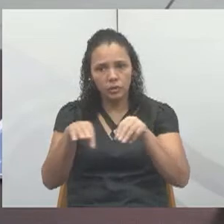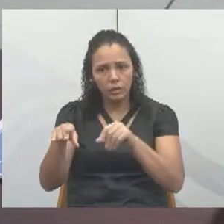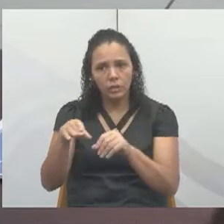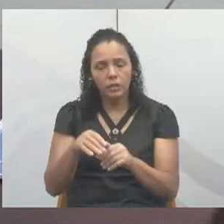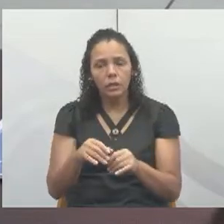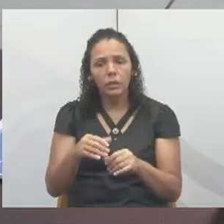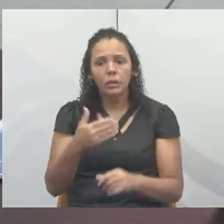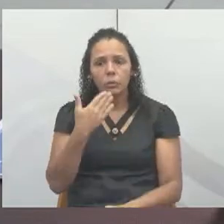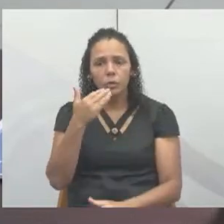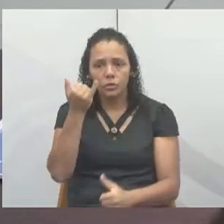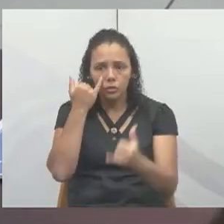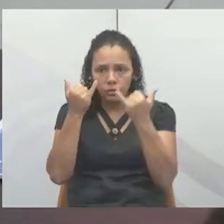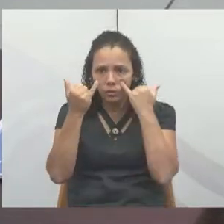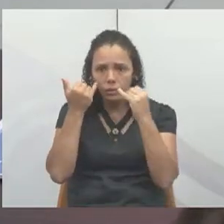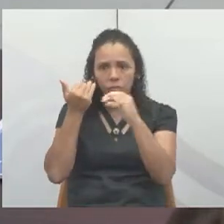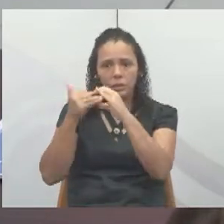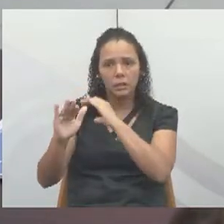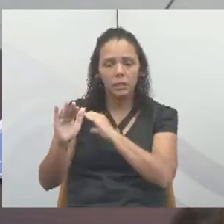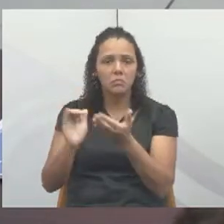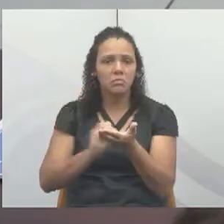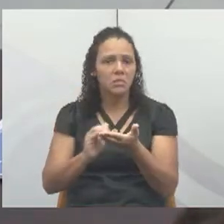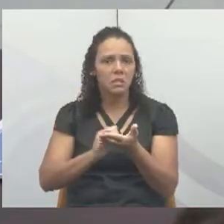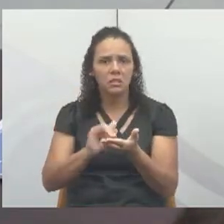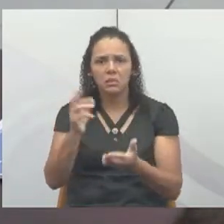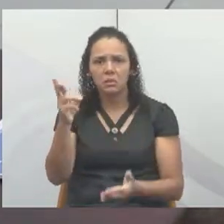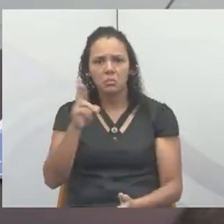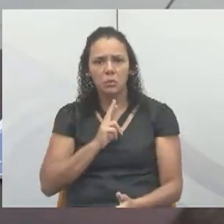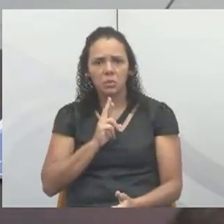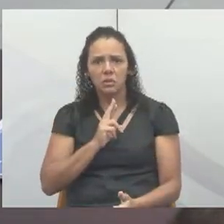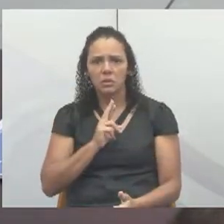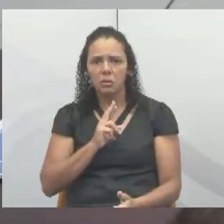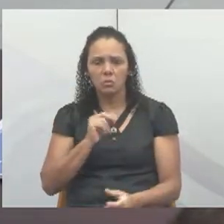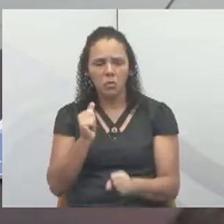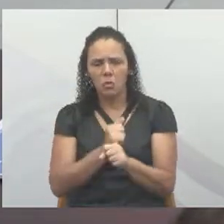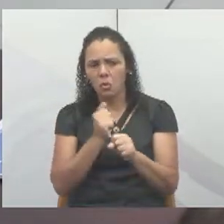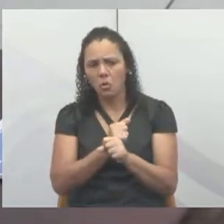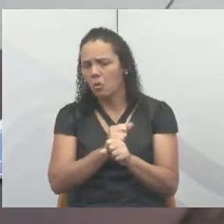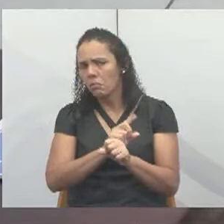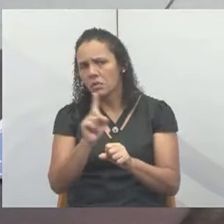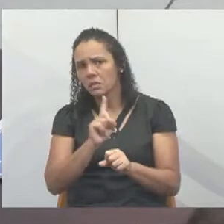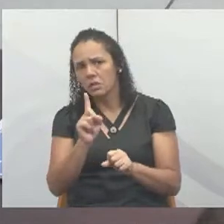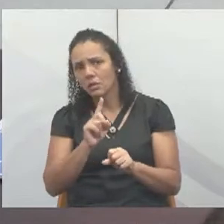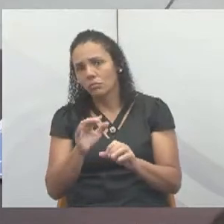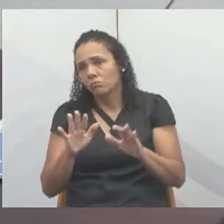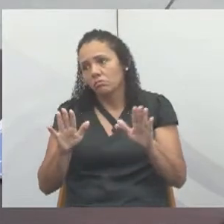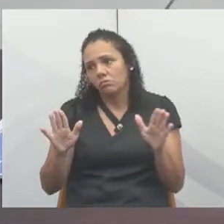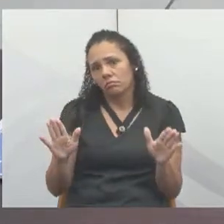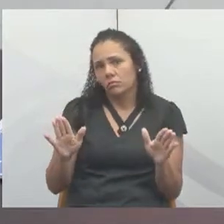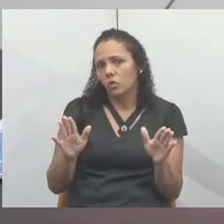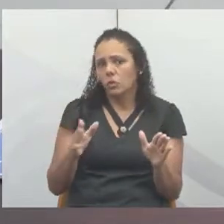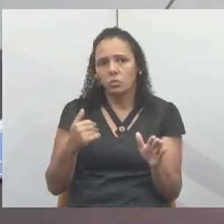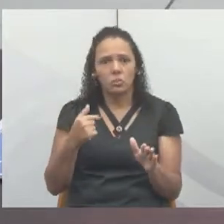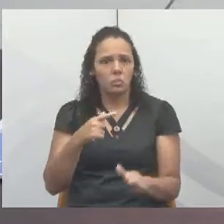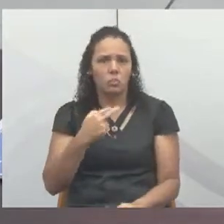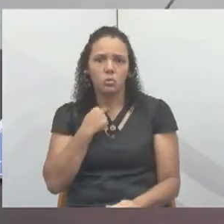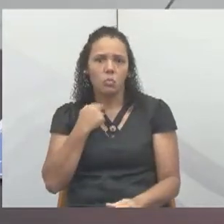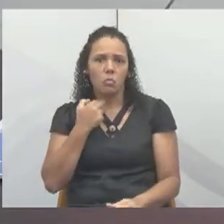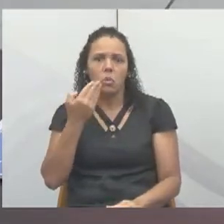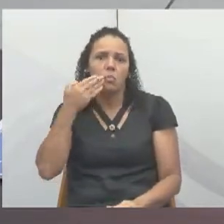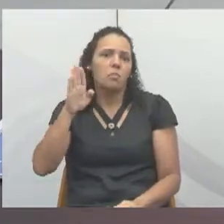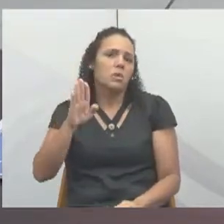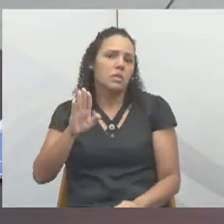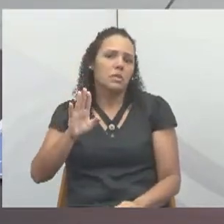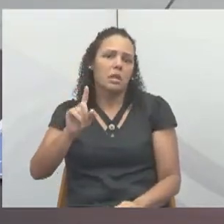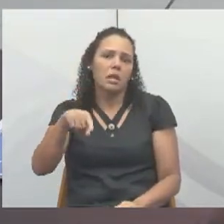pedido de informação para ele, o secretário disse que não vai fazer mais. Então eu não sei aonde. Então não pode subir numa tribuna dessa e prometer algo que não vai